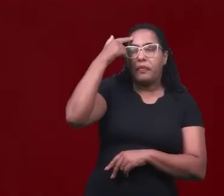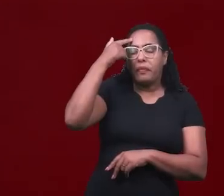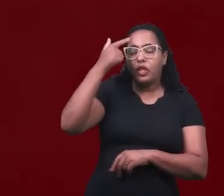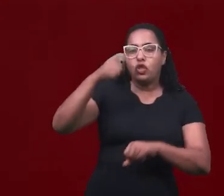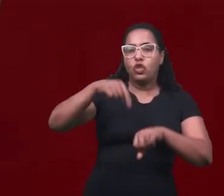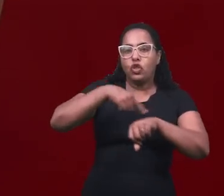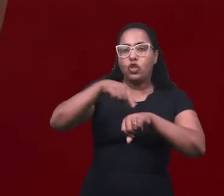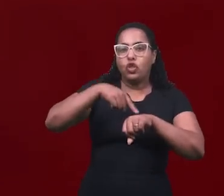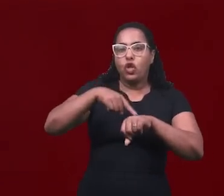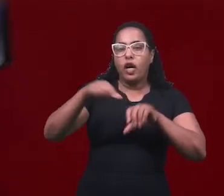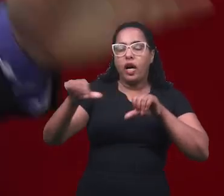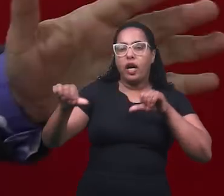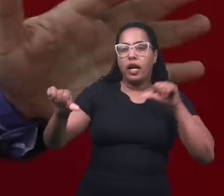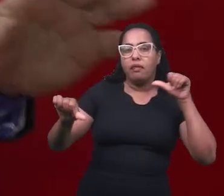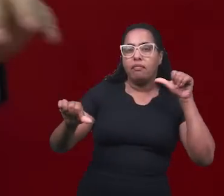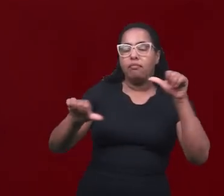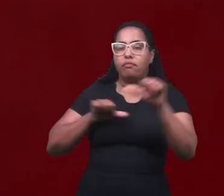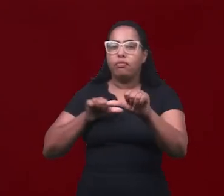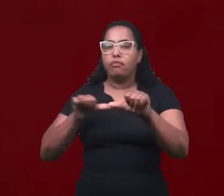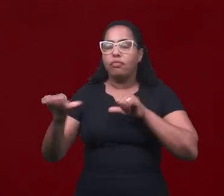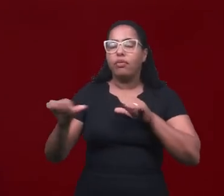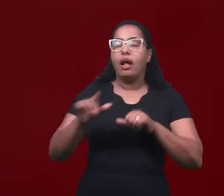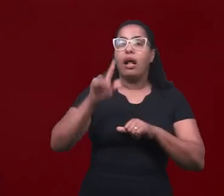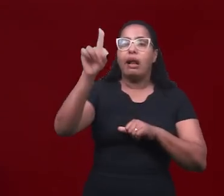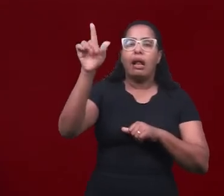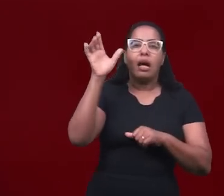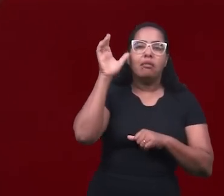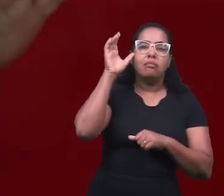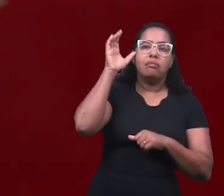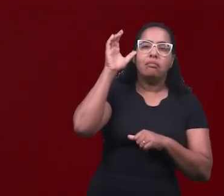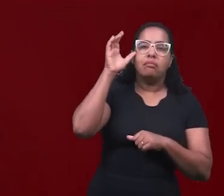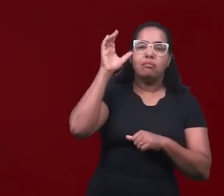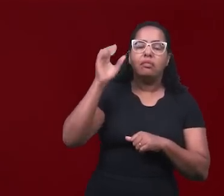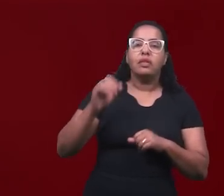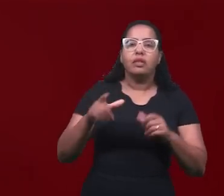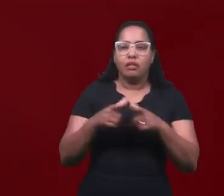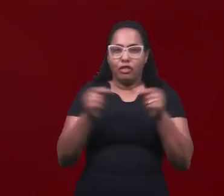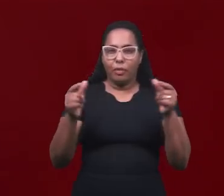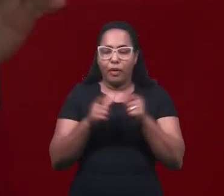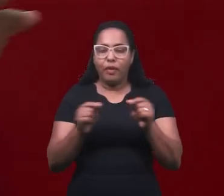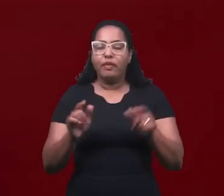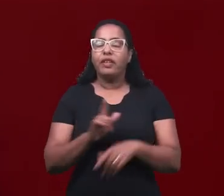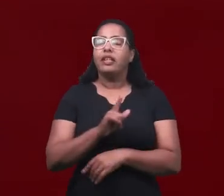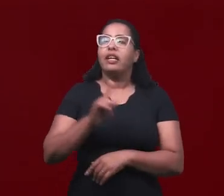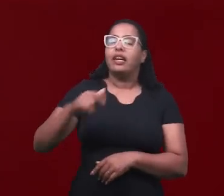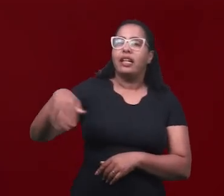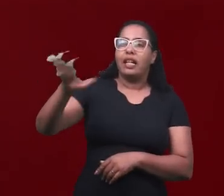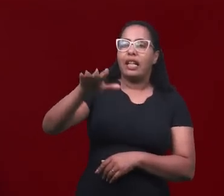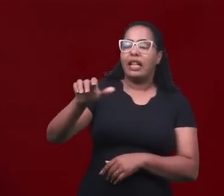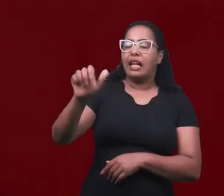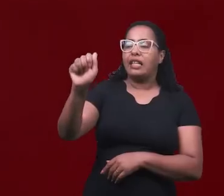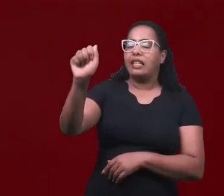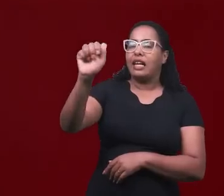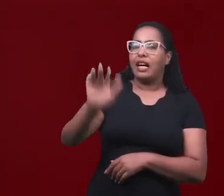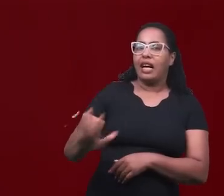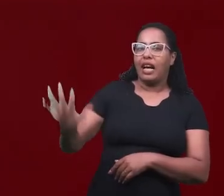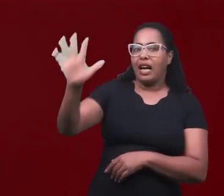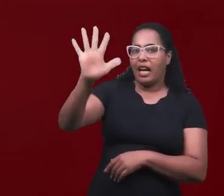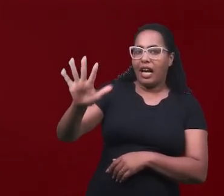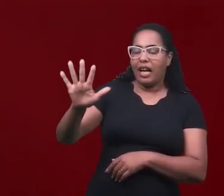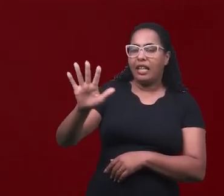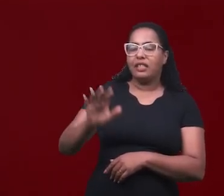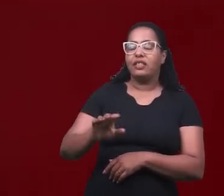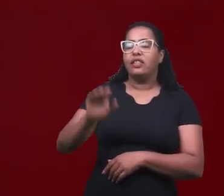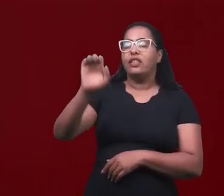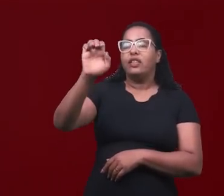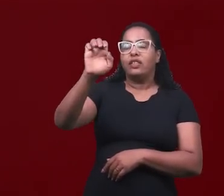fuso horário, a gente pensa sempre ali Japão, né? Aquela região ali da Ásia, né? Do